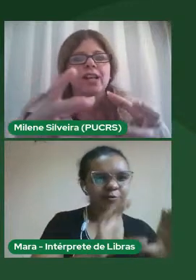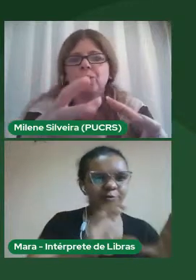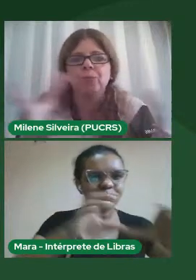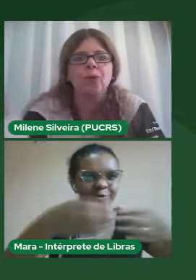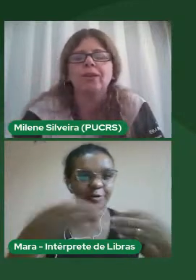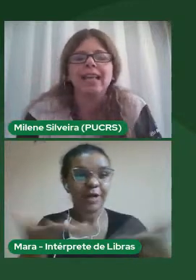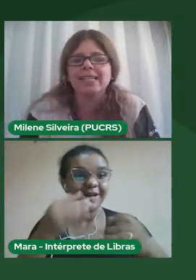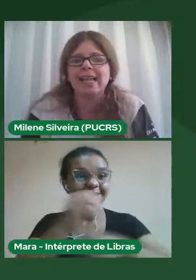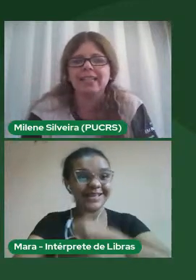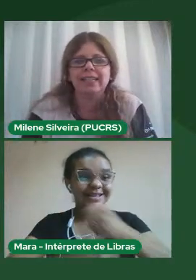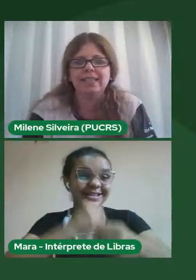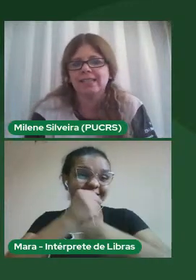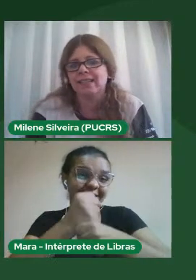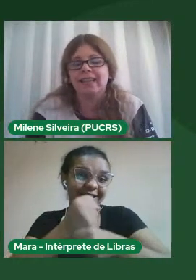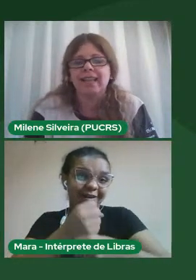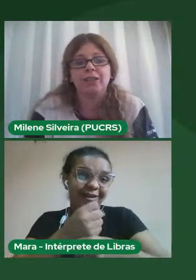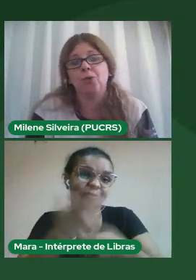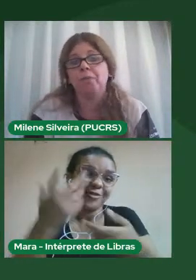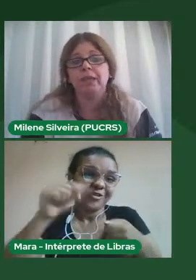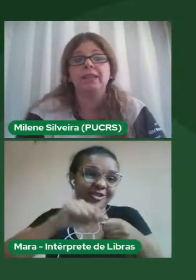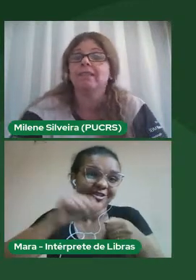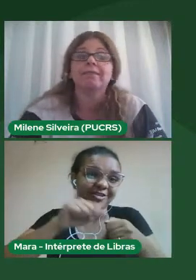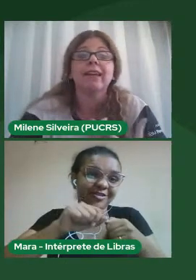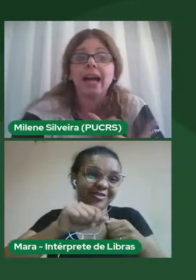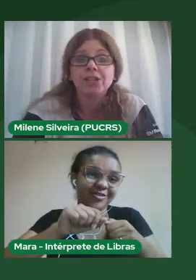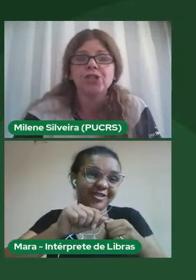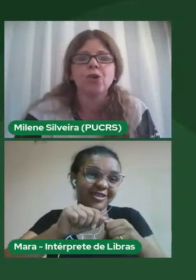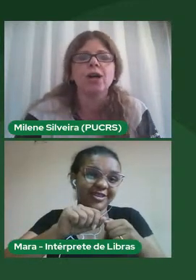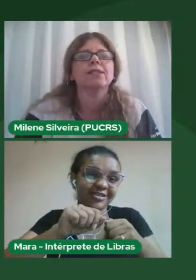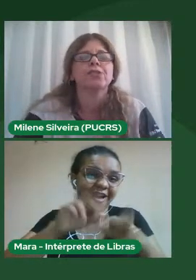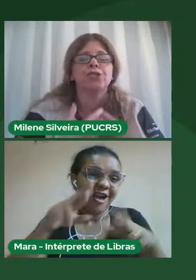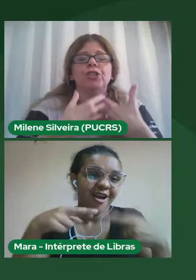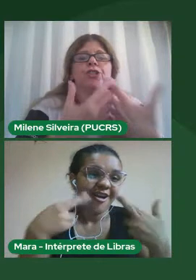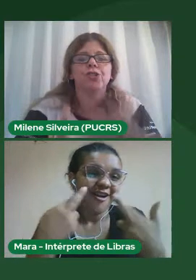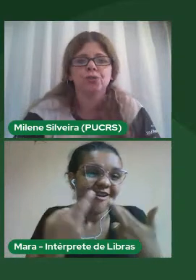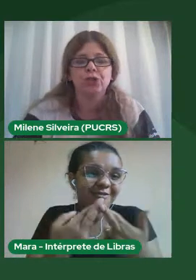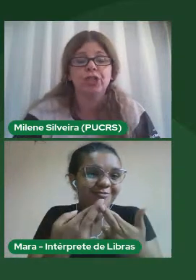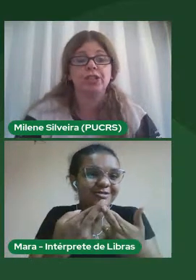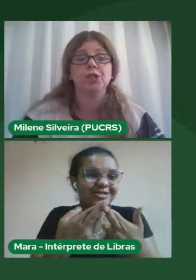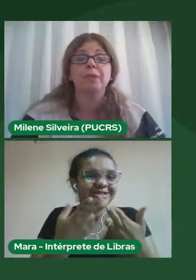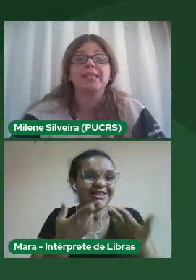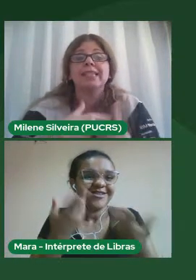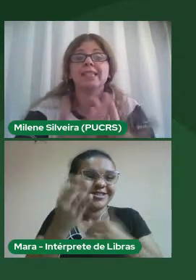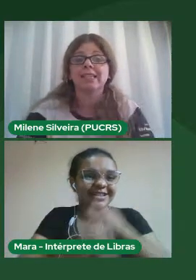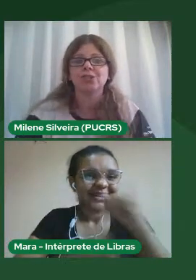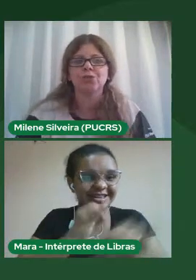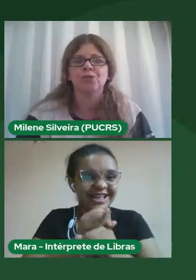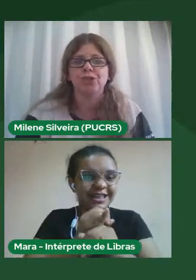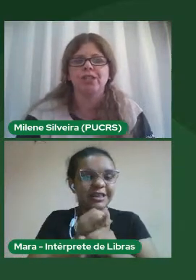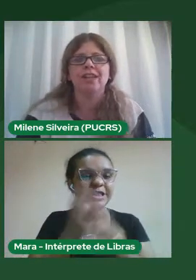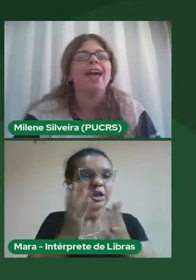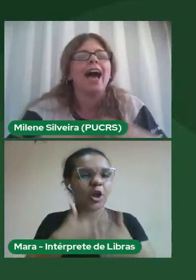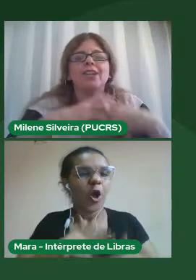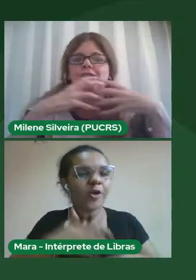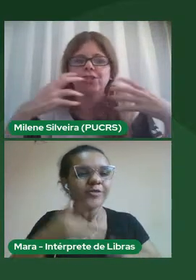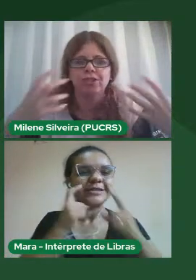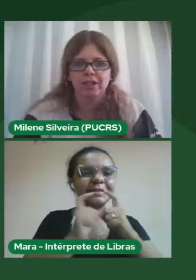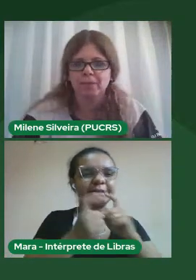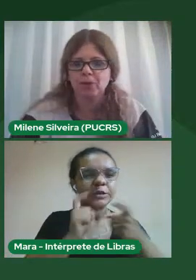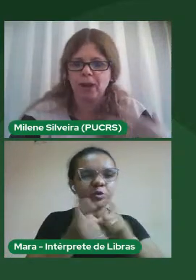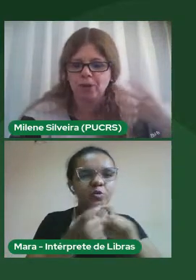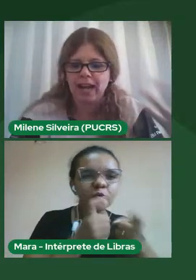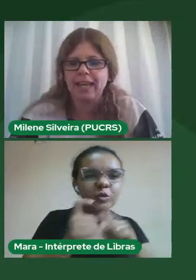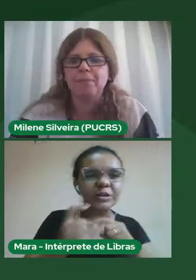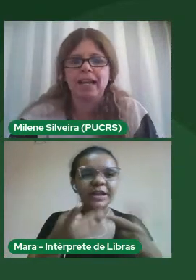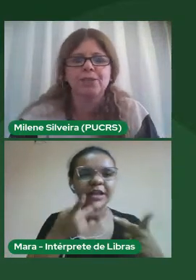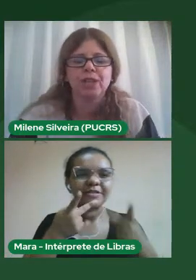ano a gente se agrupou nas salinhas lá do Hopin. A gente gosta de discutir, a gente precisa discutir, a gente